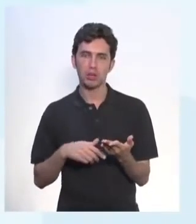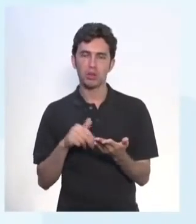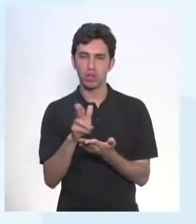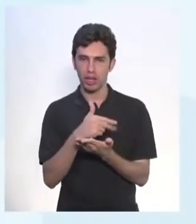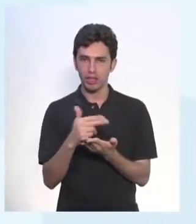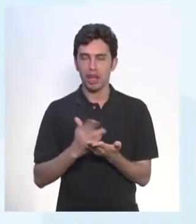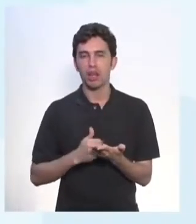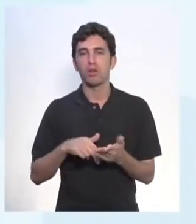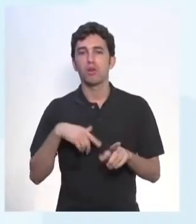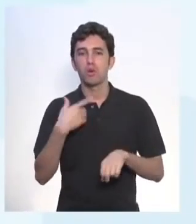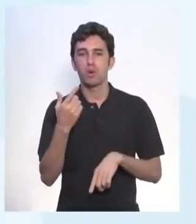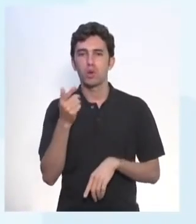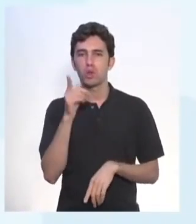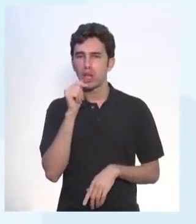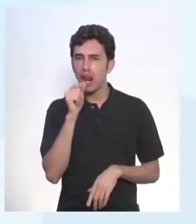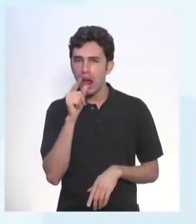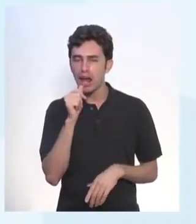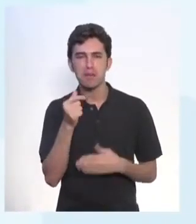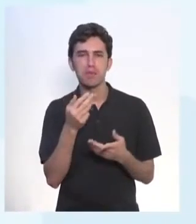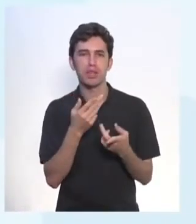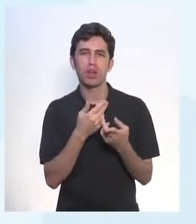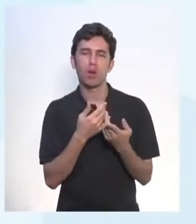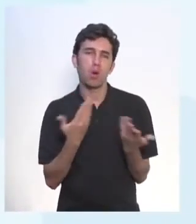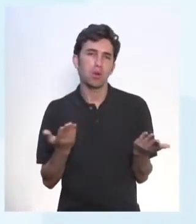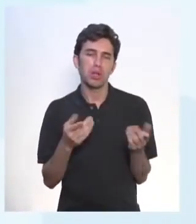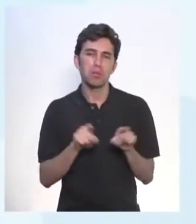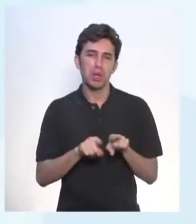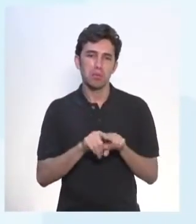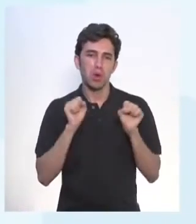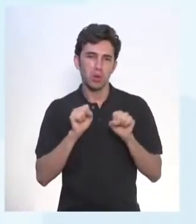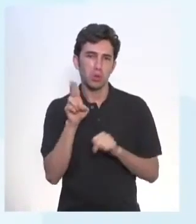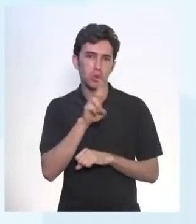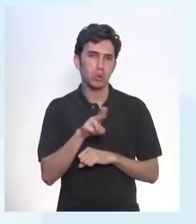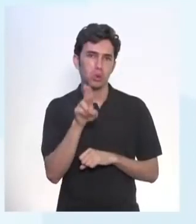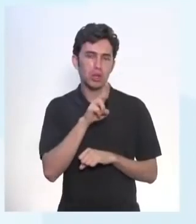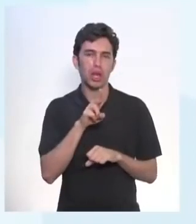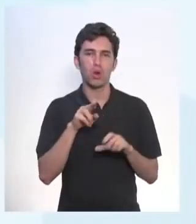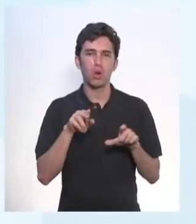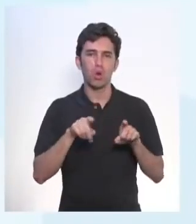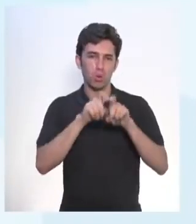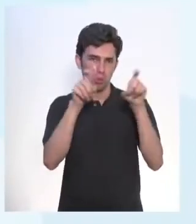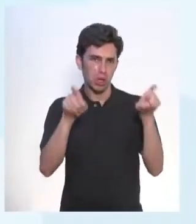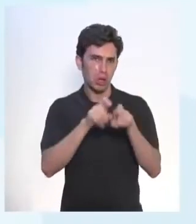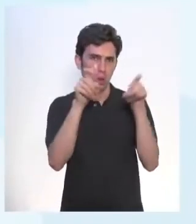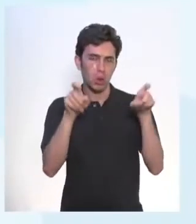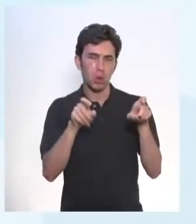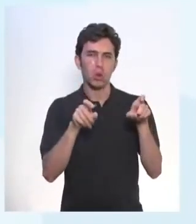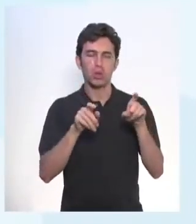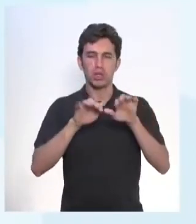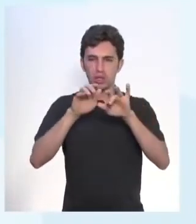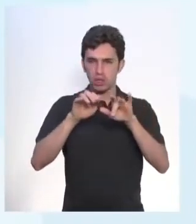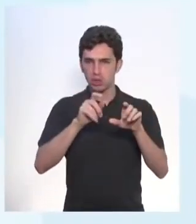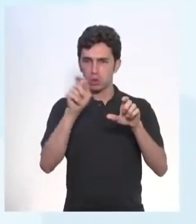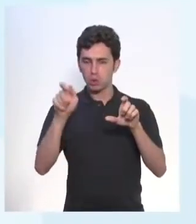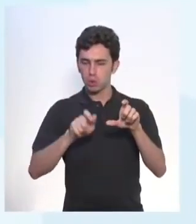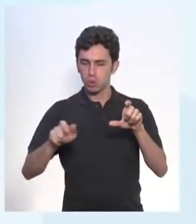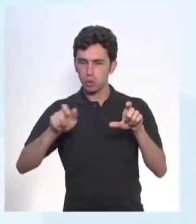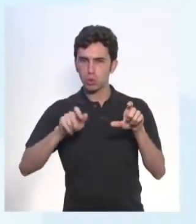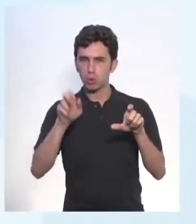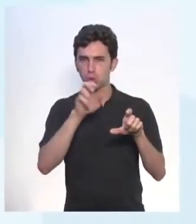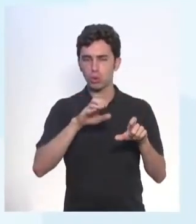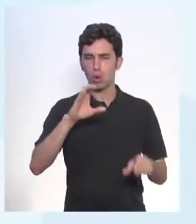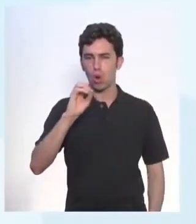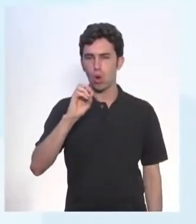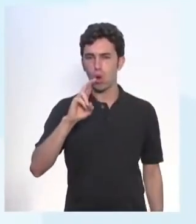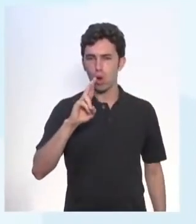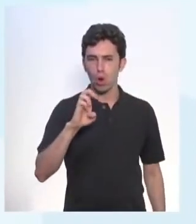né? Ou vocês podem até também utilizar software no próprio computador, Paintbrush, né? Fazer um desenho, né, em Corel, Painter,